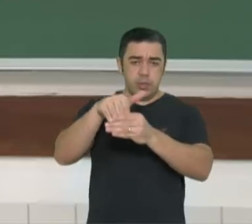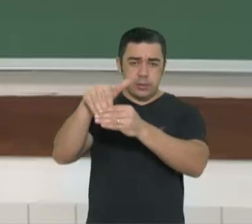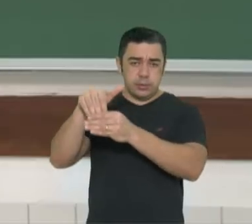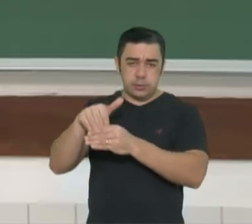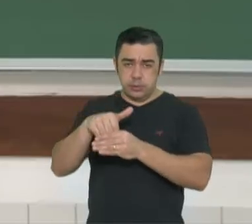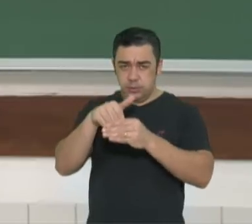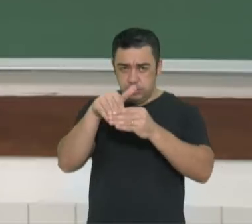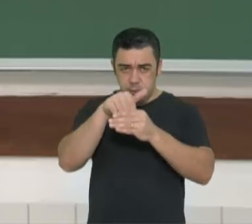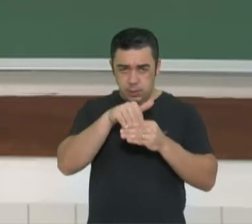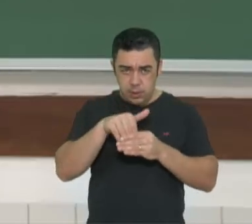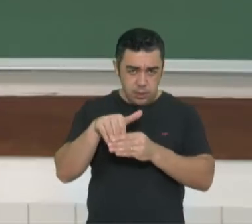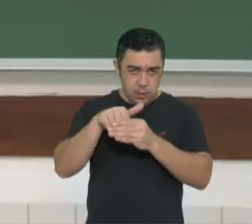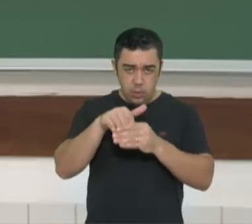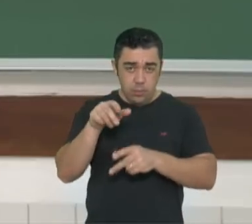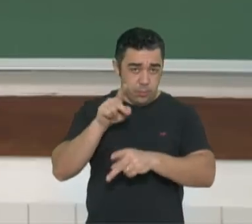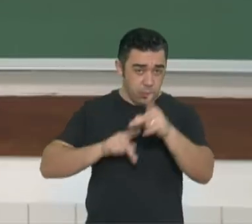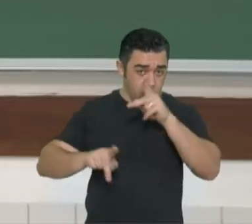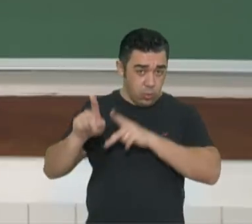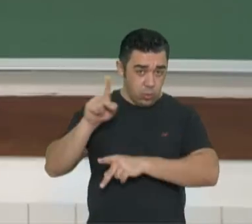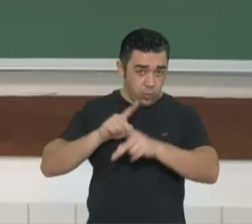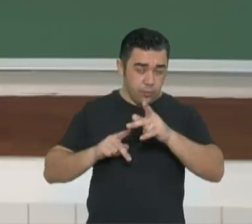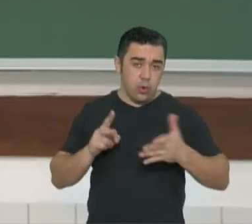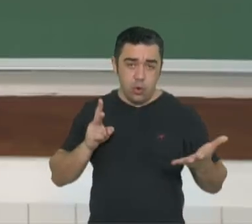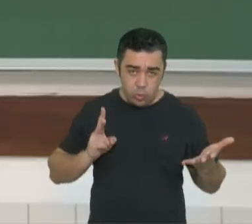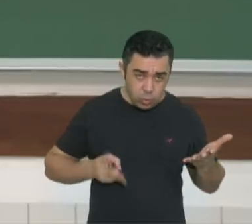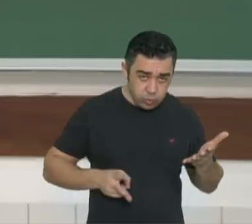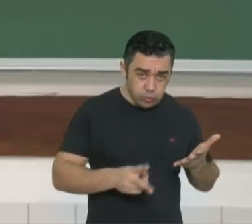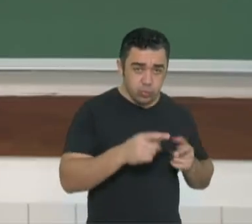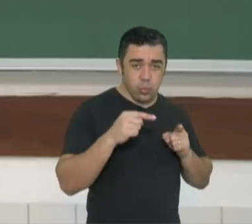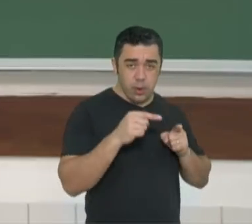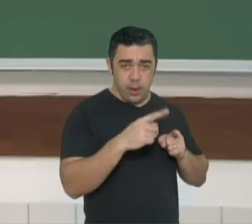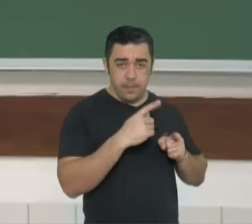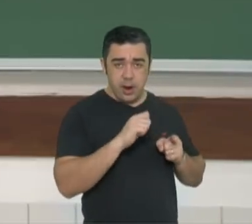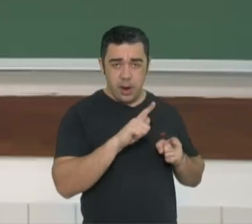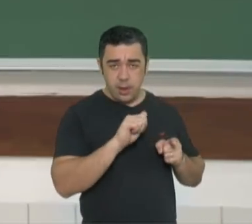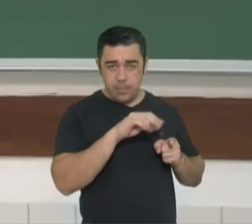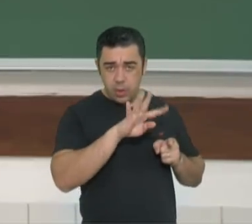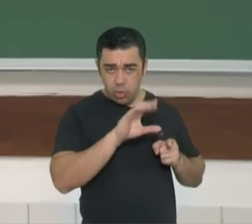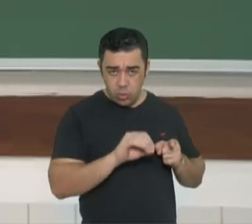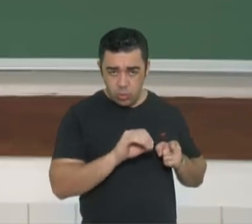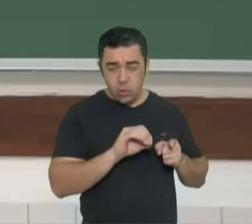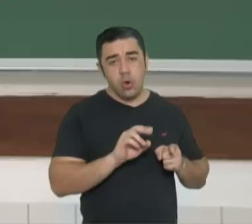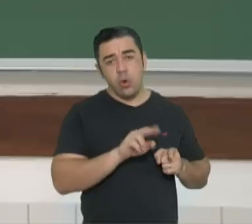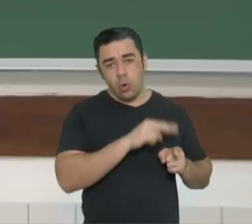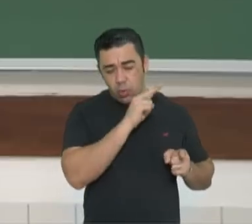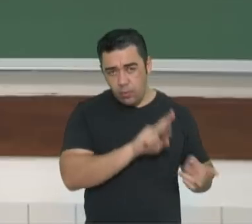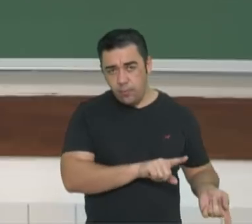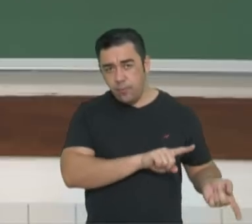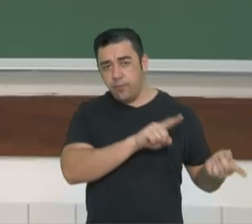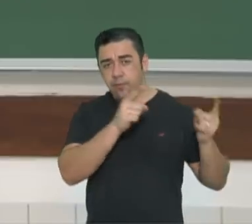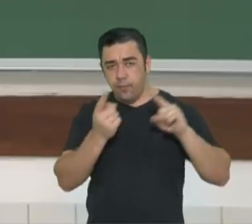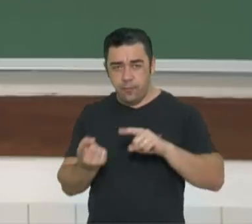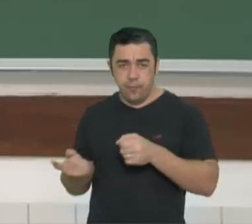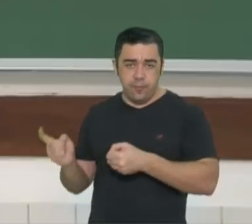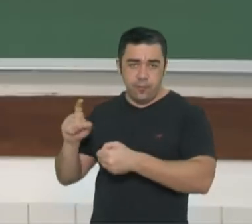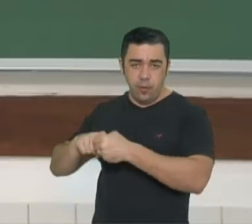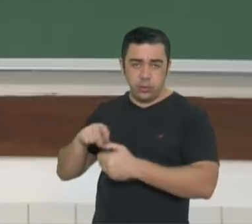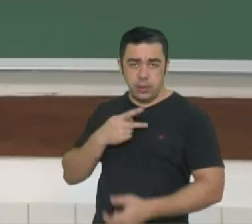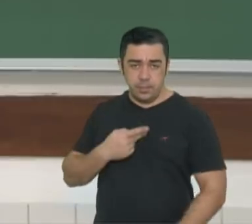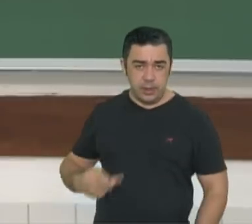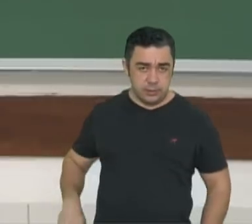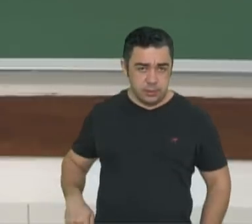consulta ao povo, se o Brasil continuaria parlamentarista ou voltaria a ser presidencialista, para a eleição do